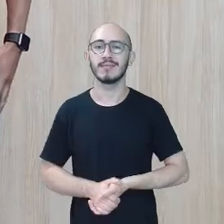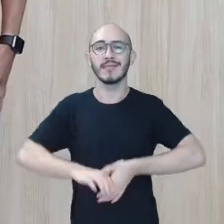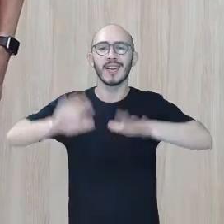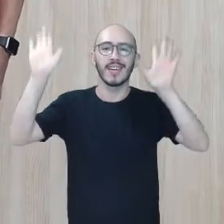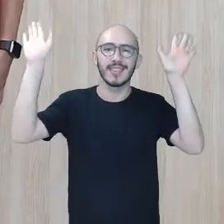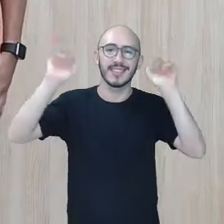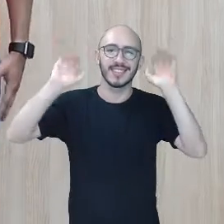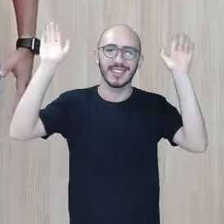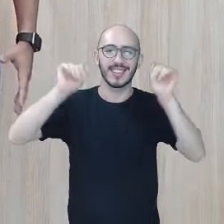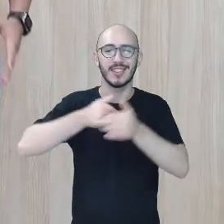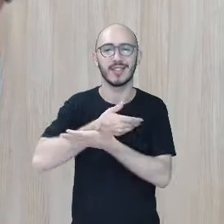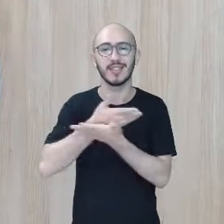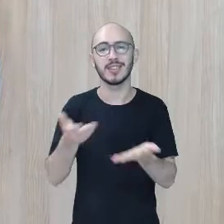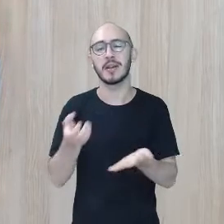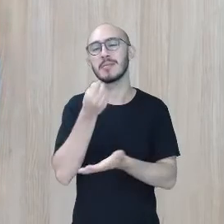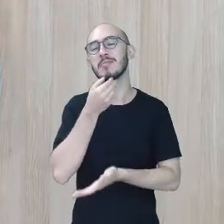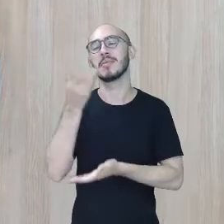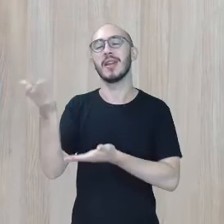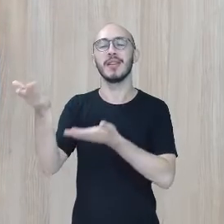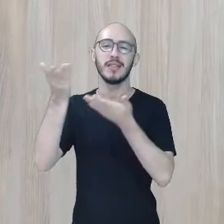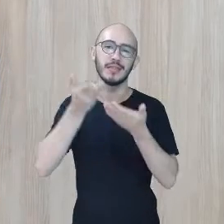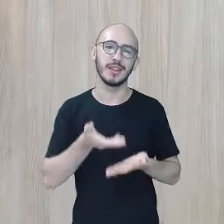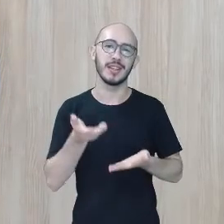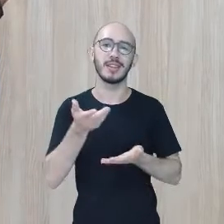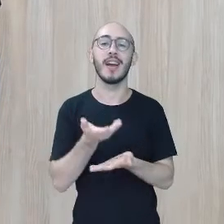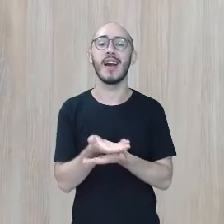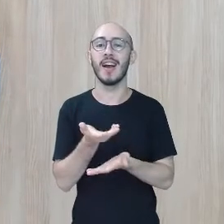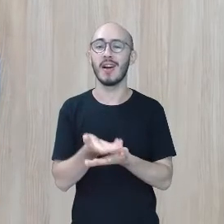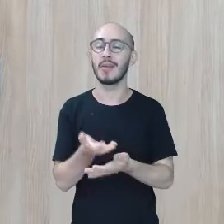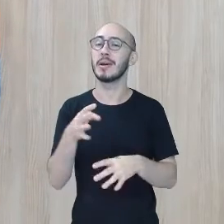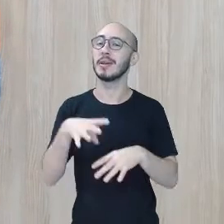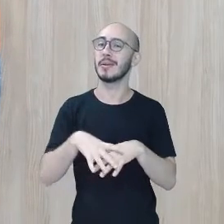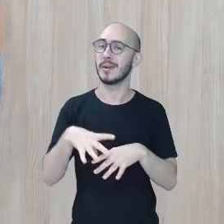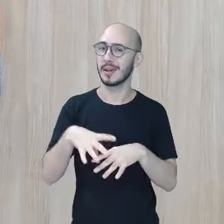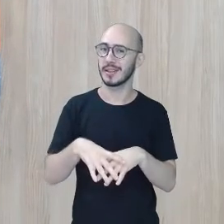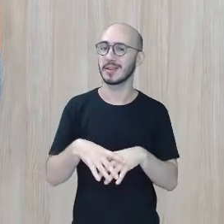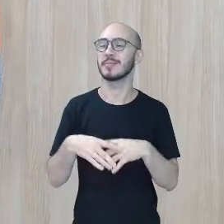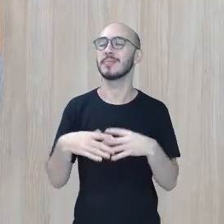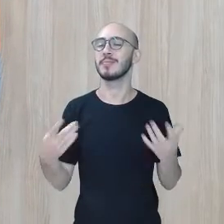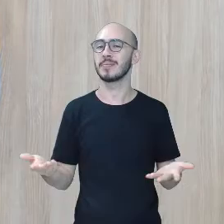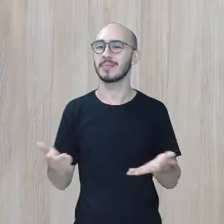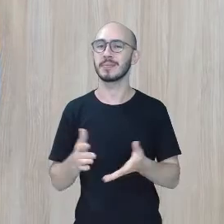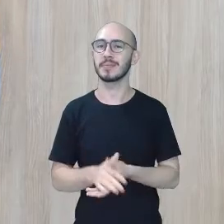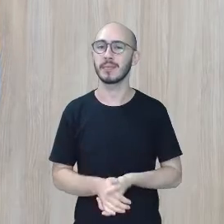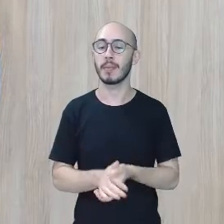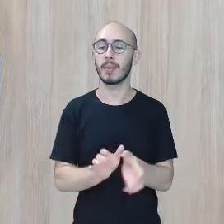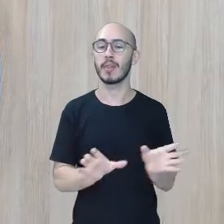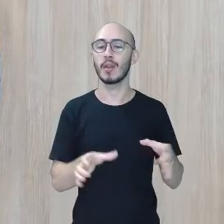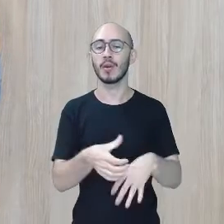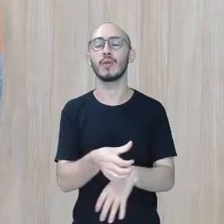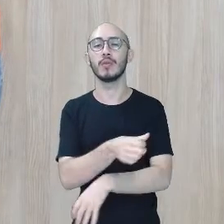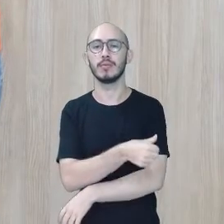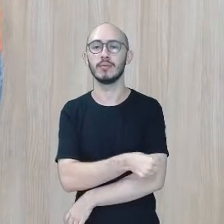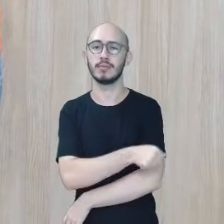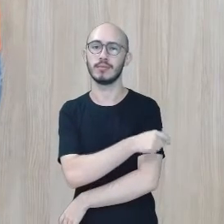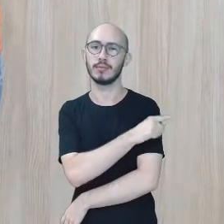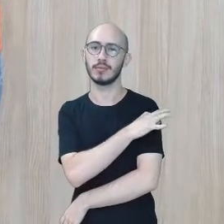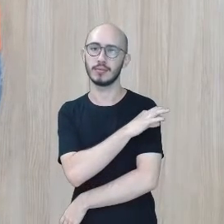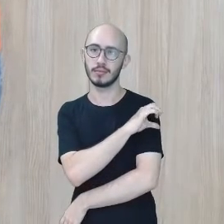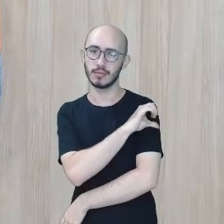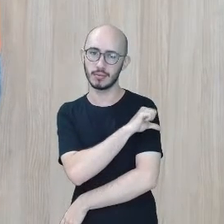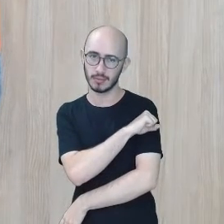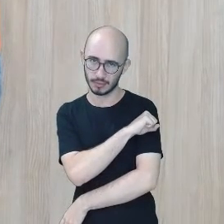Fala galerinha, seja muito bem-vindo a mais uma aula de matemática para as turmas dos anos finais,